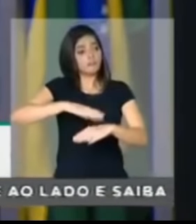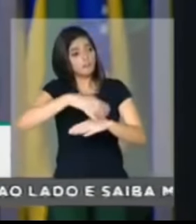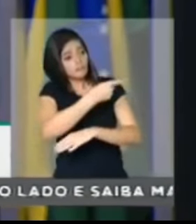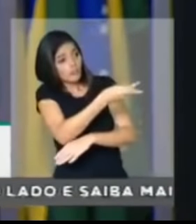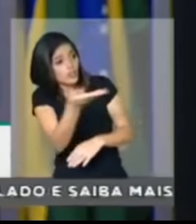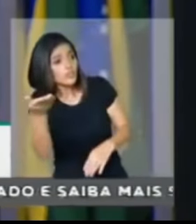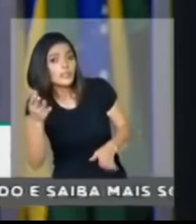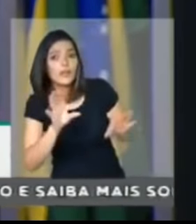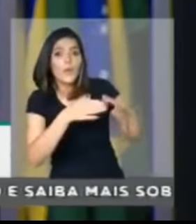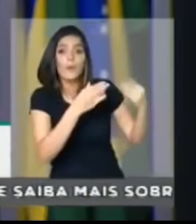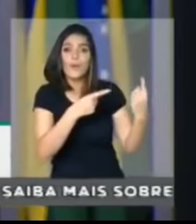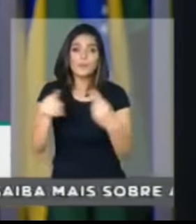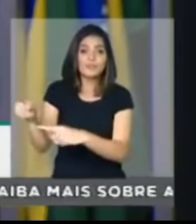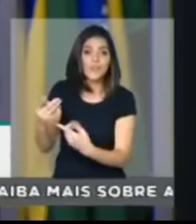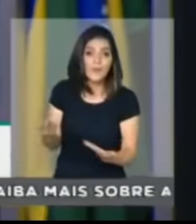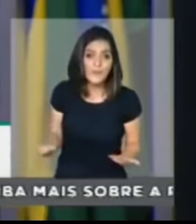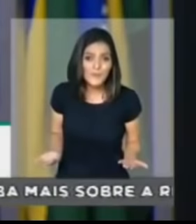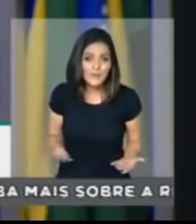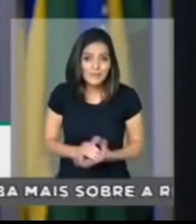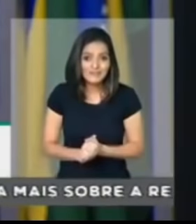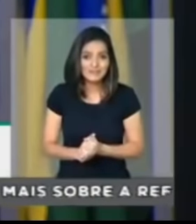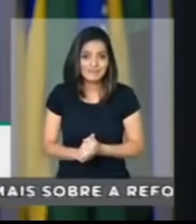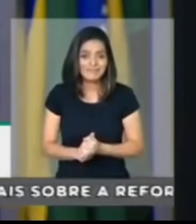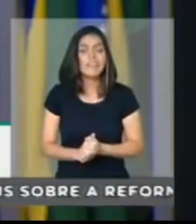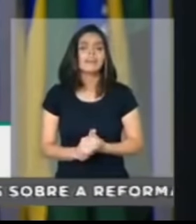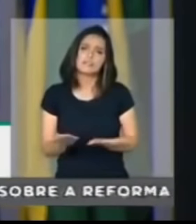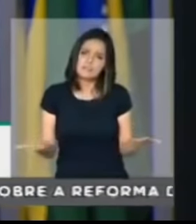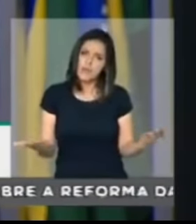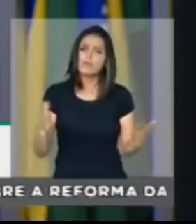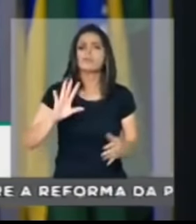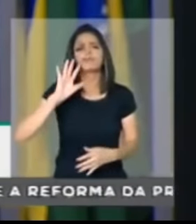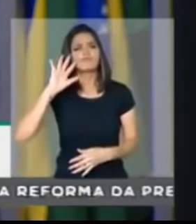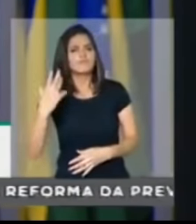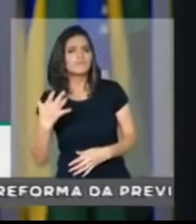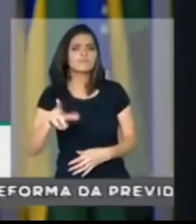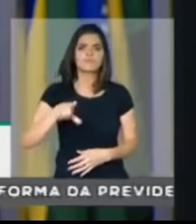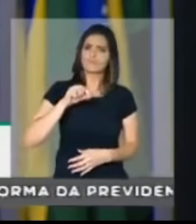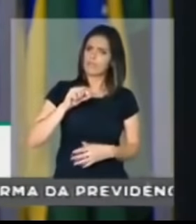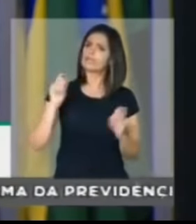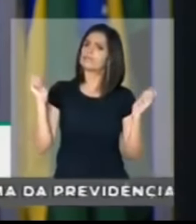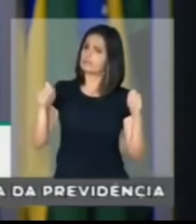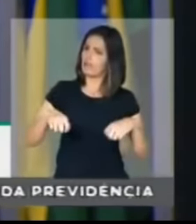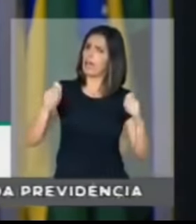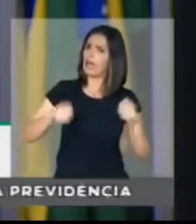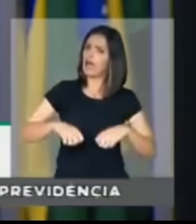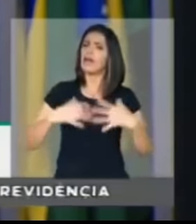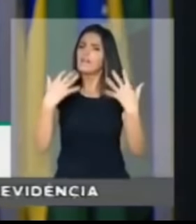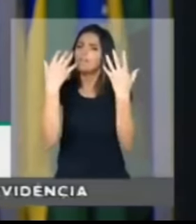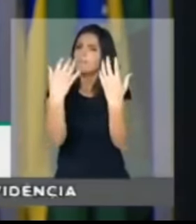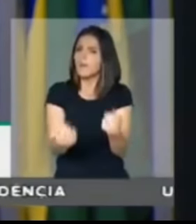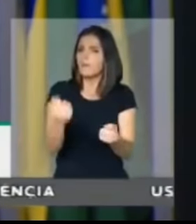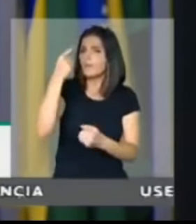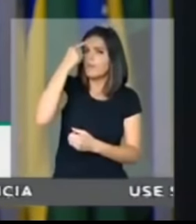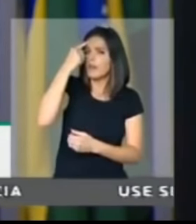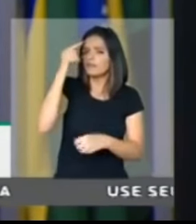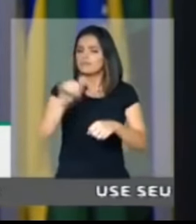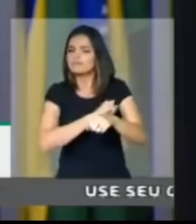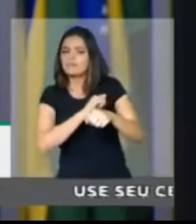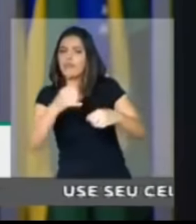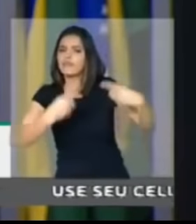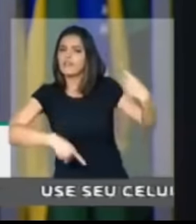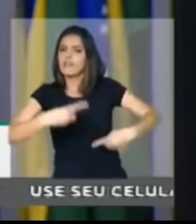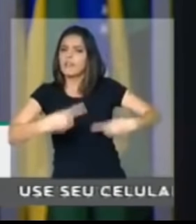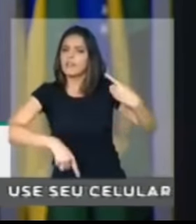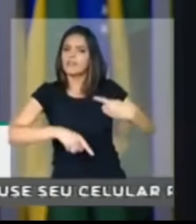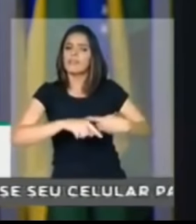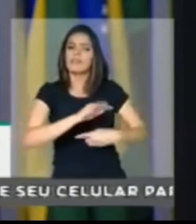senhores. Então, nós podemos pensar numa alternativa razoável, nós vamos pensar e vamos debater uma reforma tributária, vamos